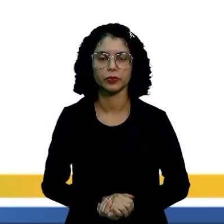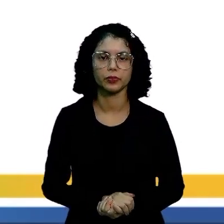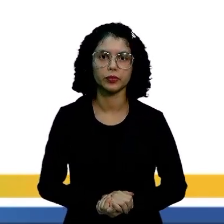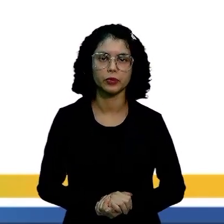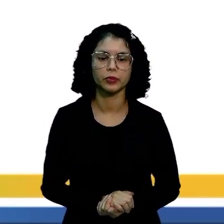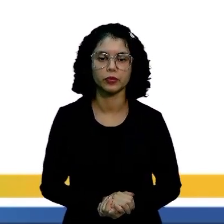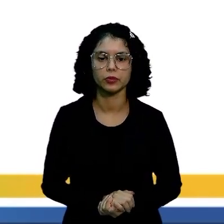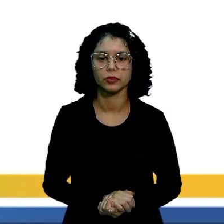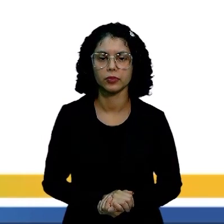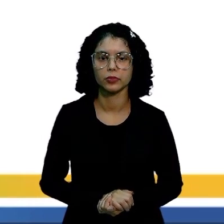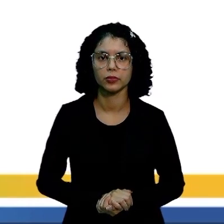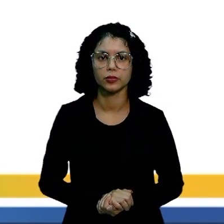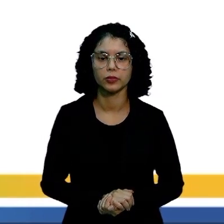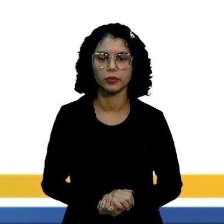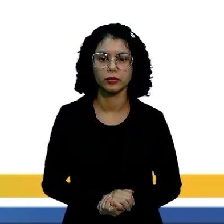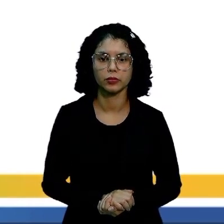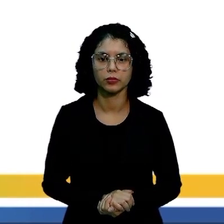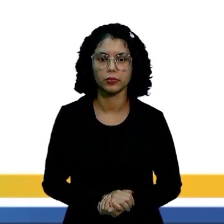ok?